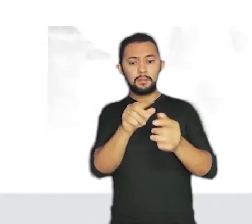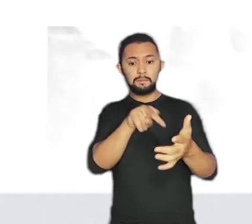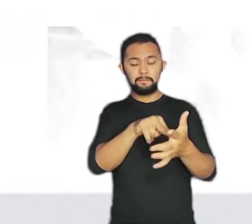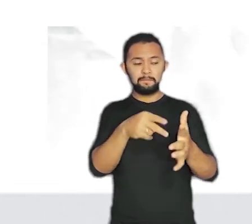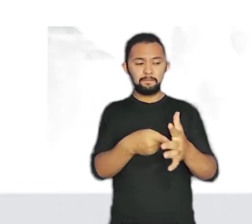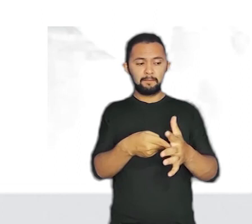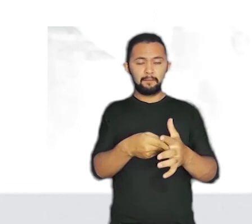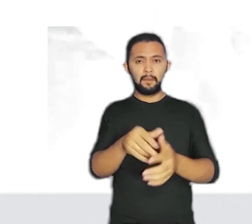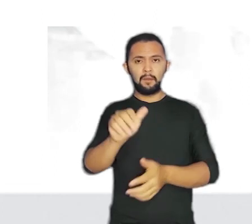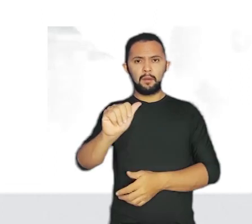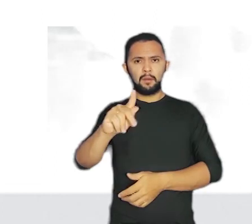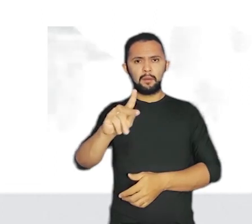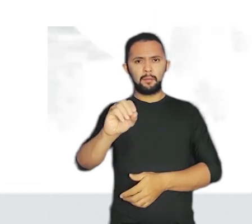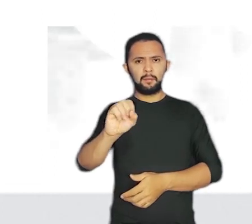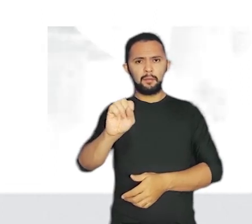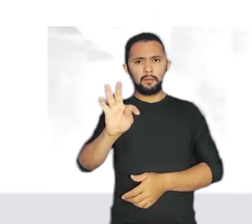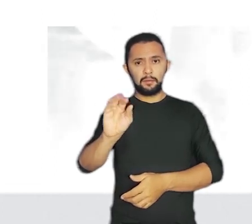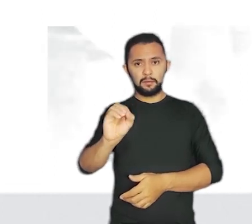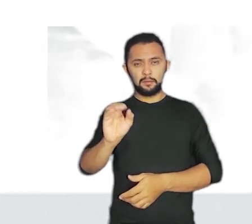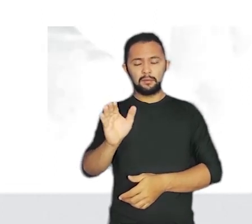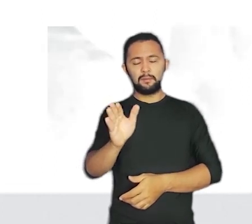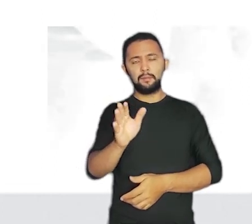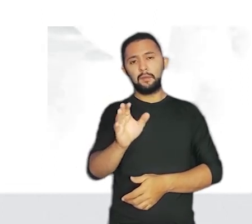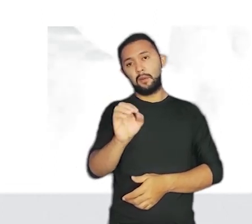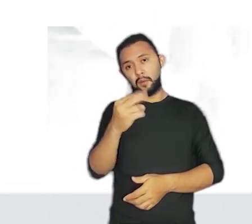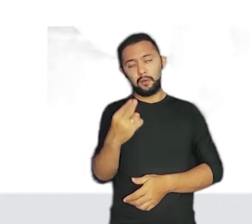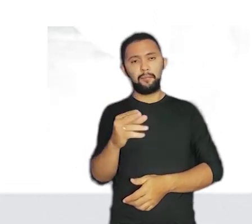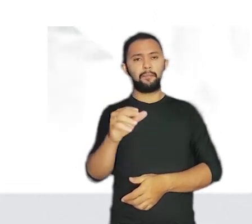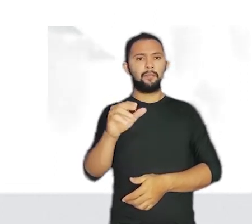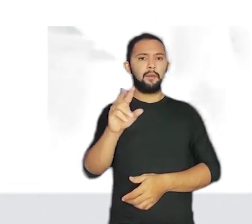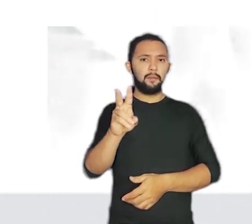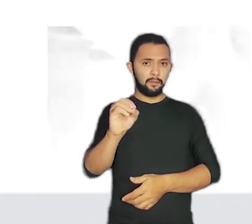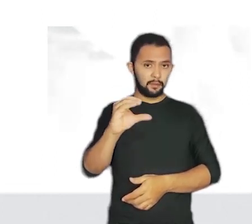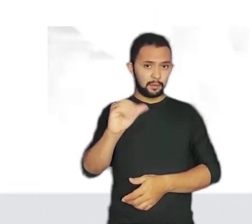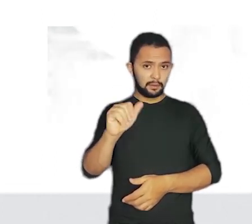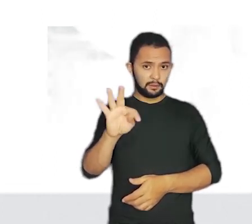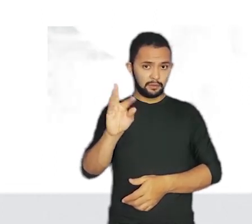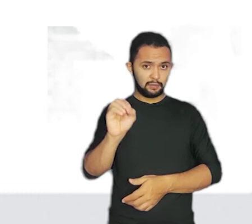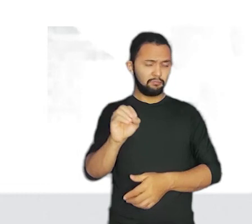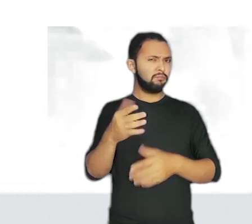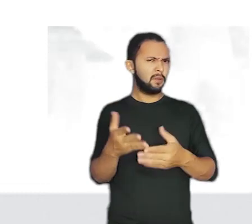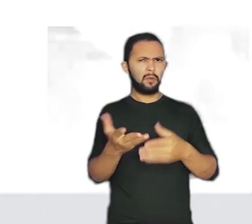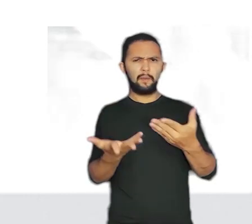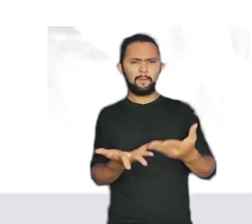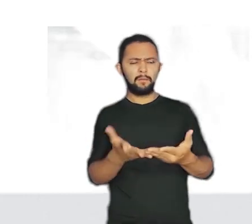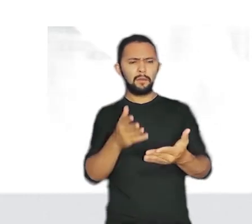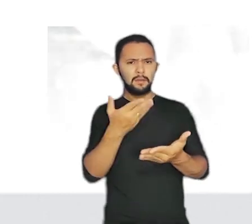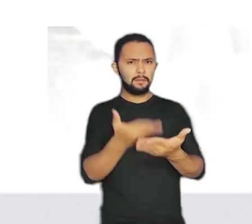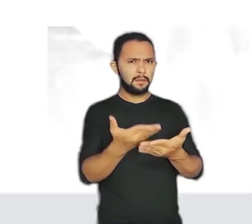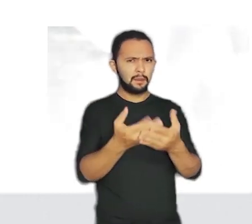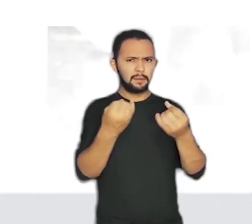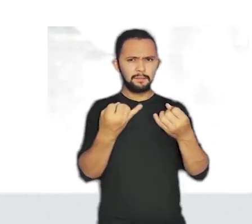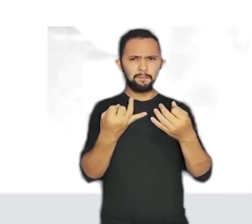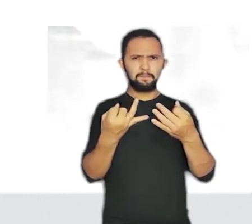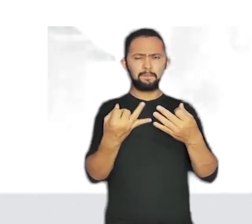sujeito, uma oração adjetiva explicativa, uma oração subordinada substantiva subjetiva, né? Aí só lembrando aqui que a gente já estudou as